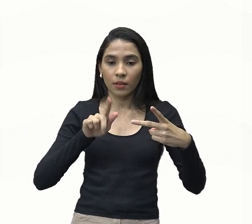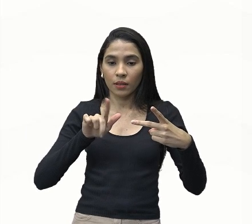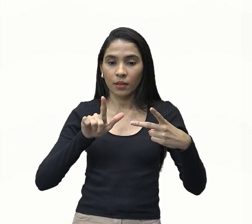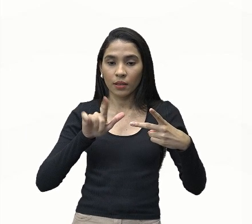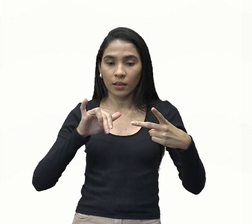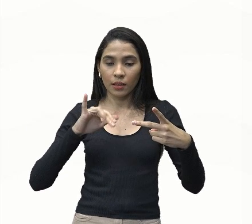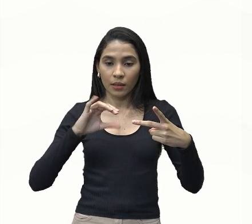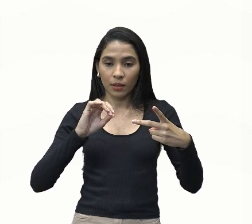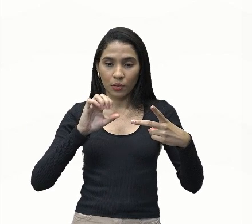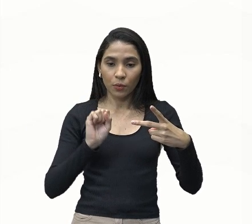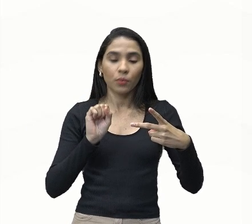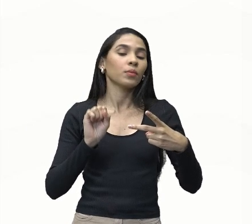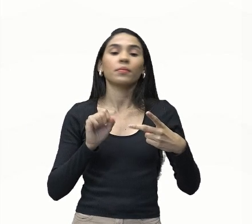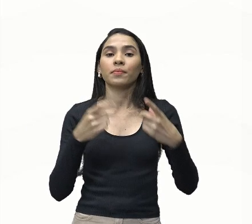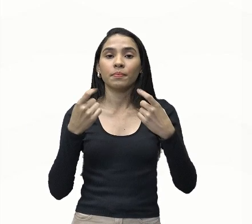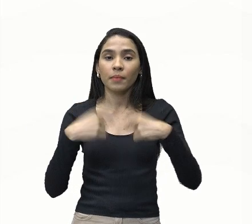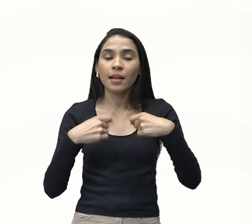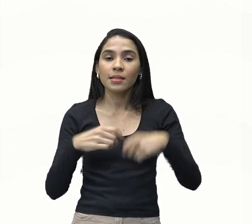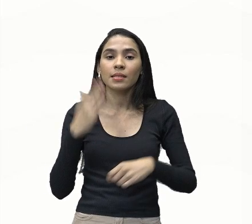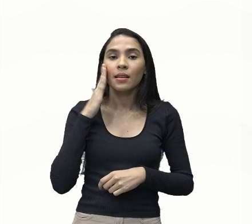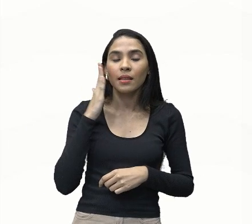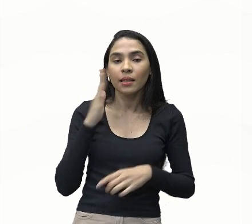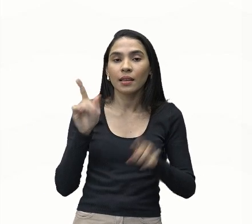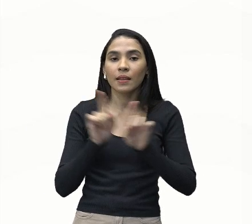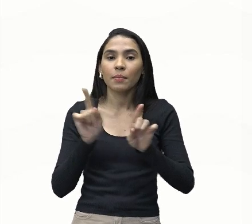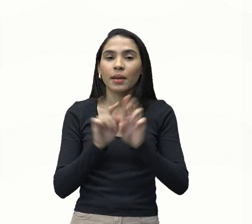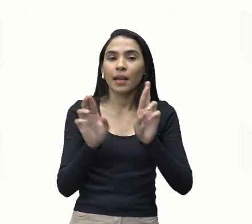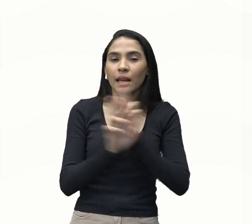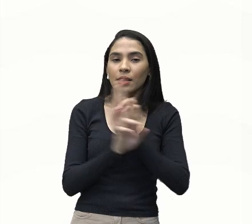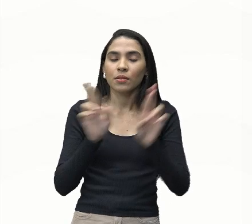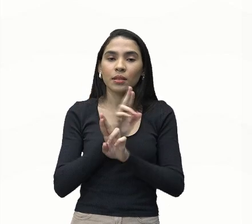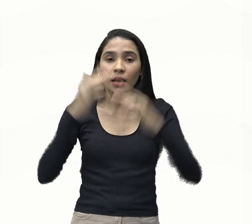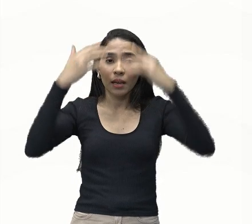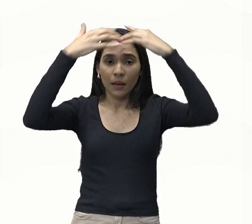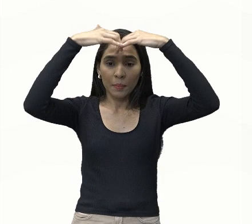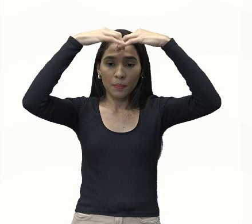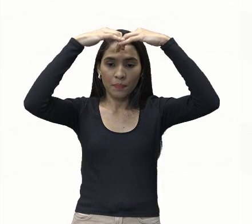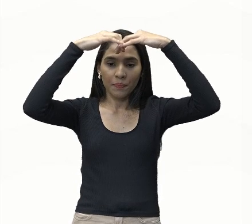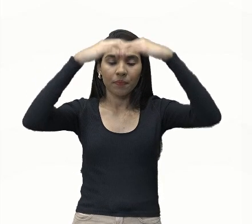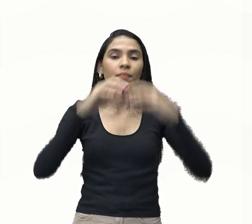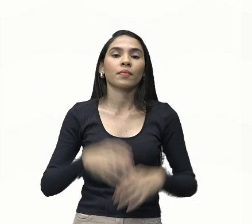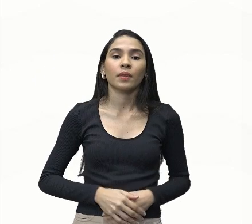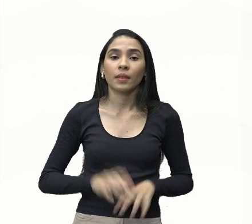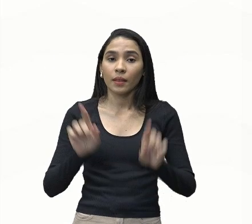compreender para que a gente consiga aí relacionar o sistema nervoso central e